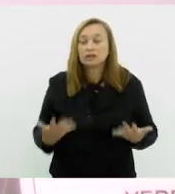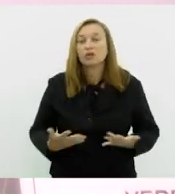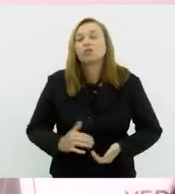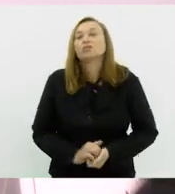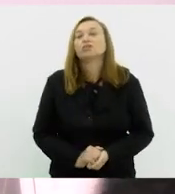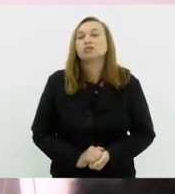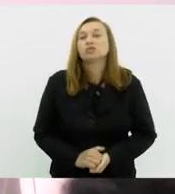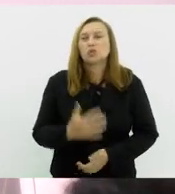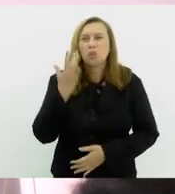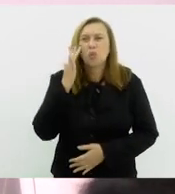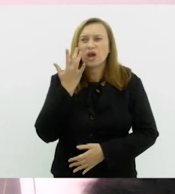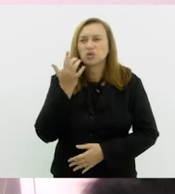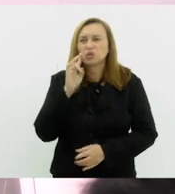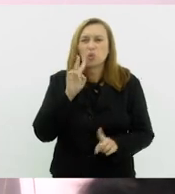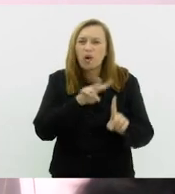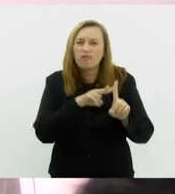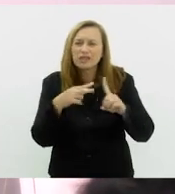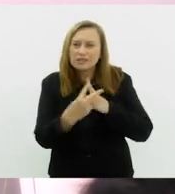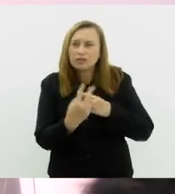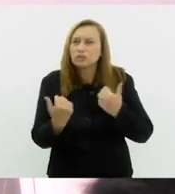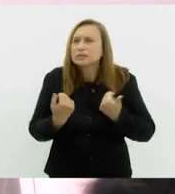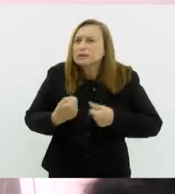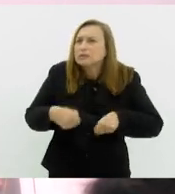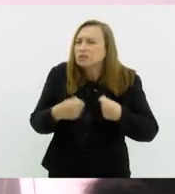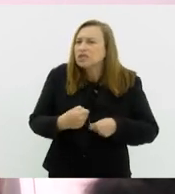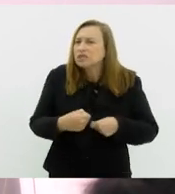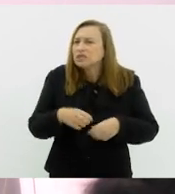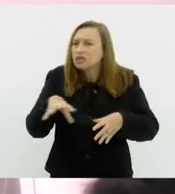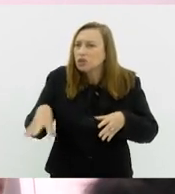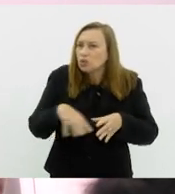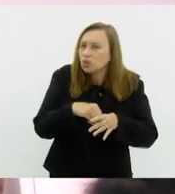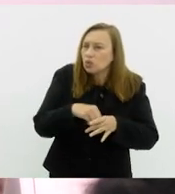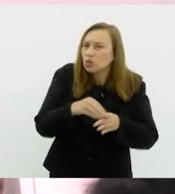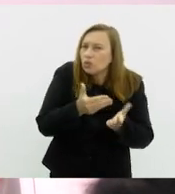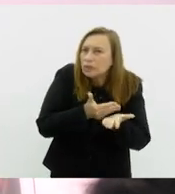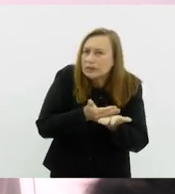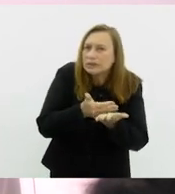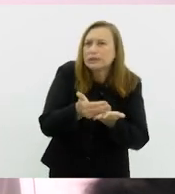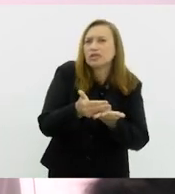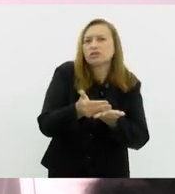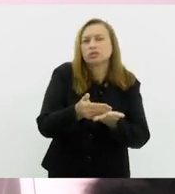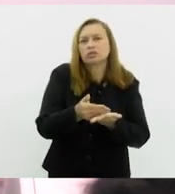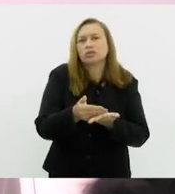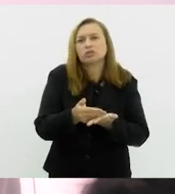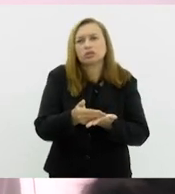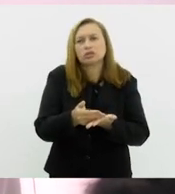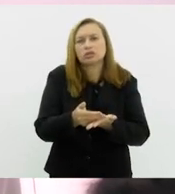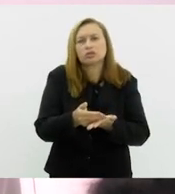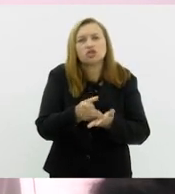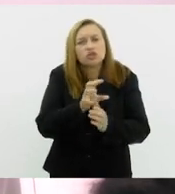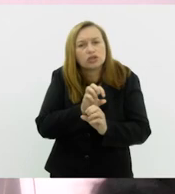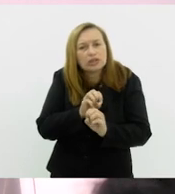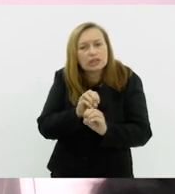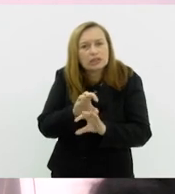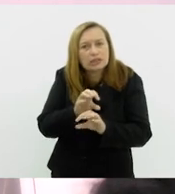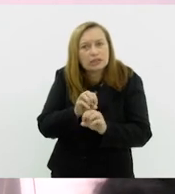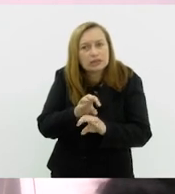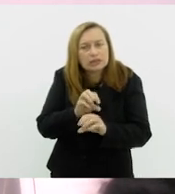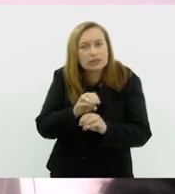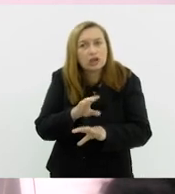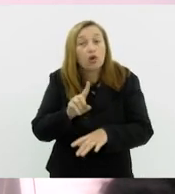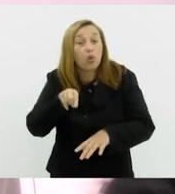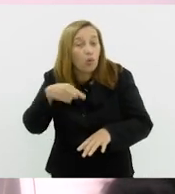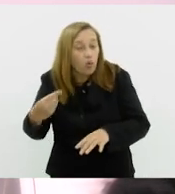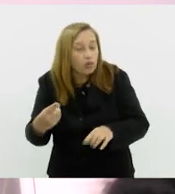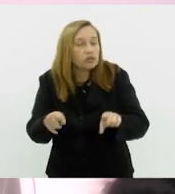que esse é um ponto que a gente precisa colocar não só como um ponto de partida, na verdade, é um ponto de orientação. Outra coisa